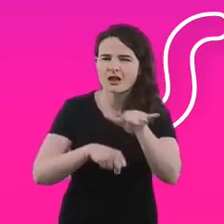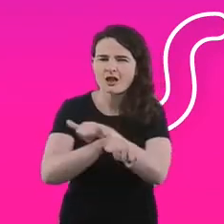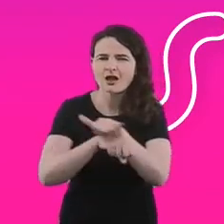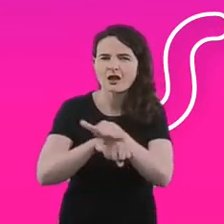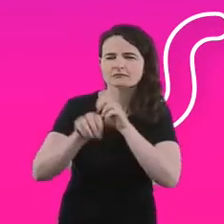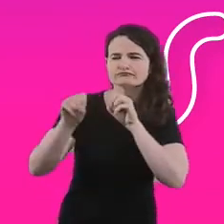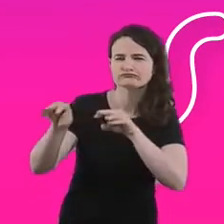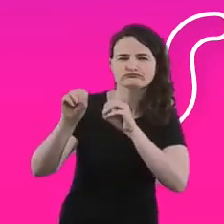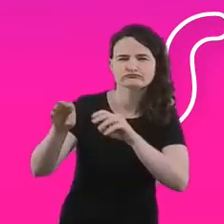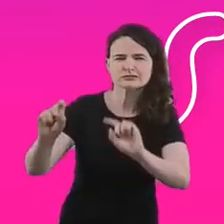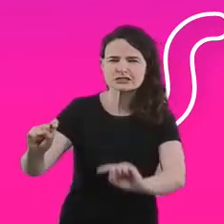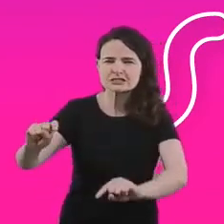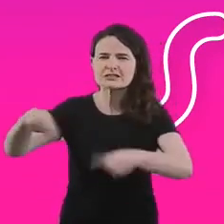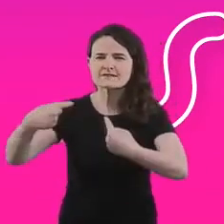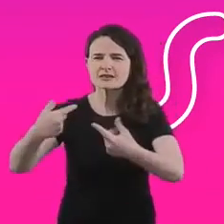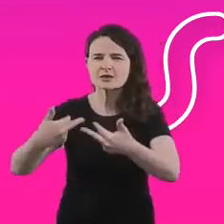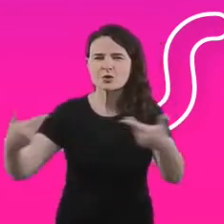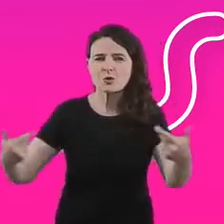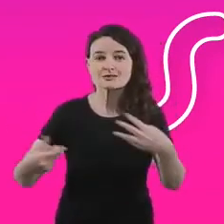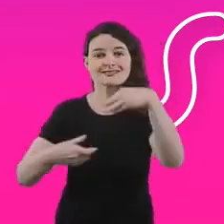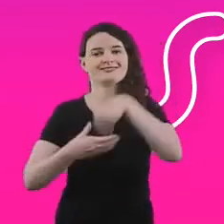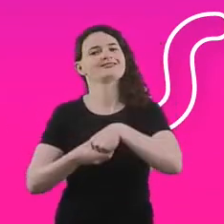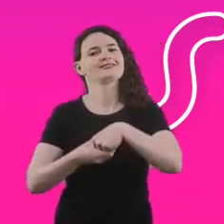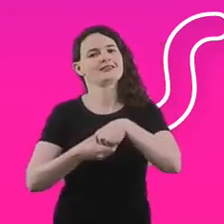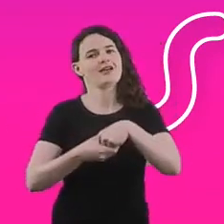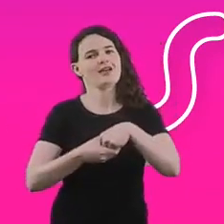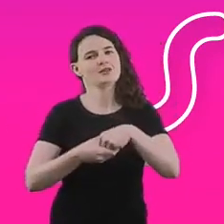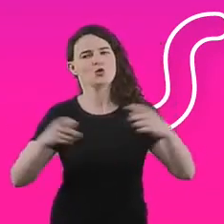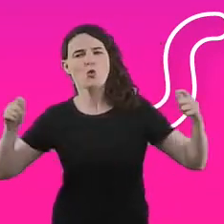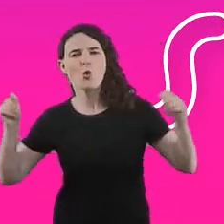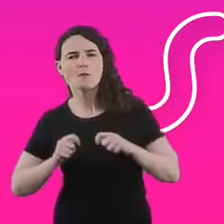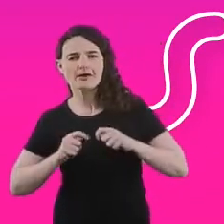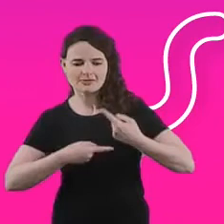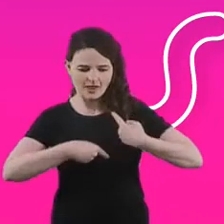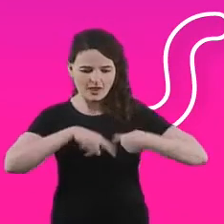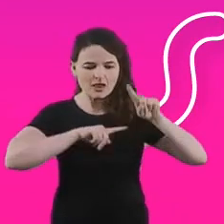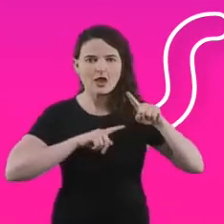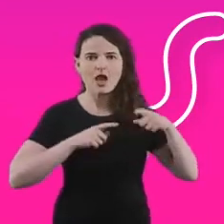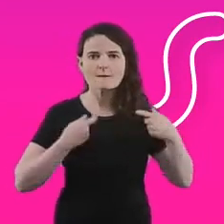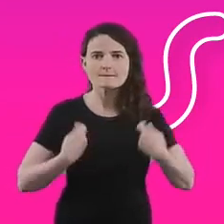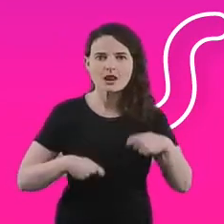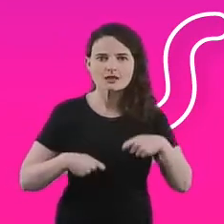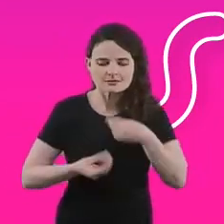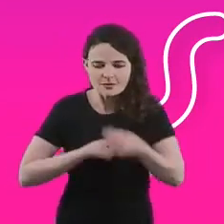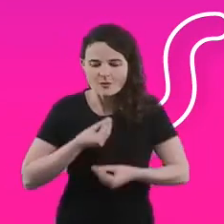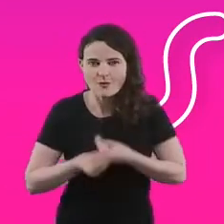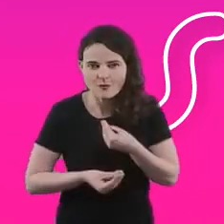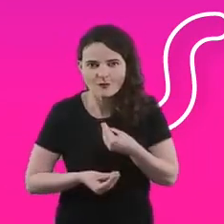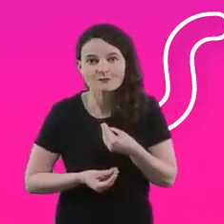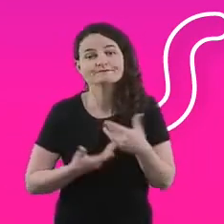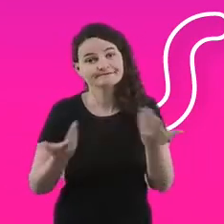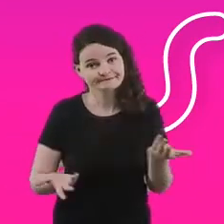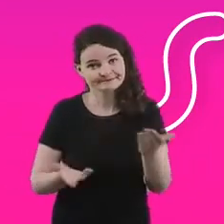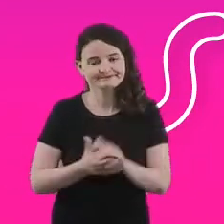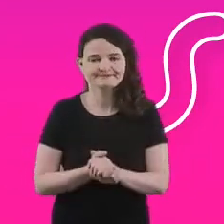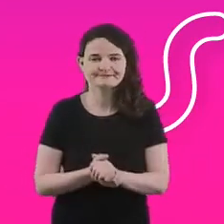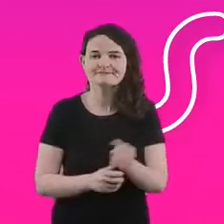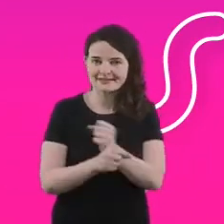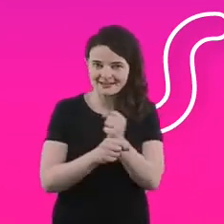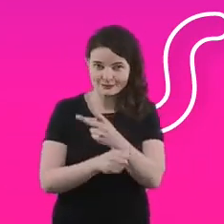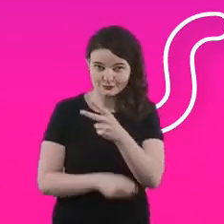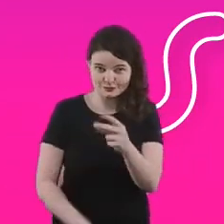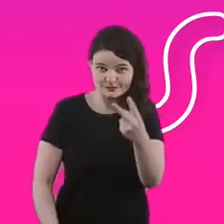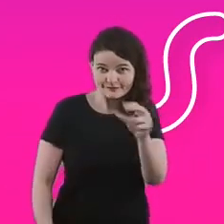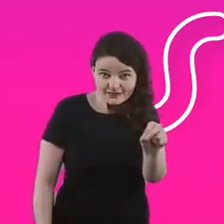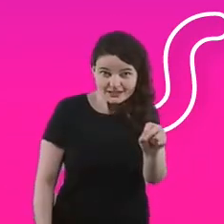que são requeridos dele em termos de competências que ele precisa desenvolver. Então, 2020 foi um ano que acelerou muita coisa e colocou a gente para